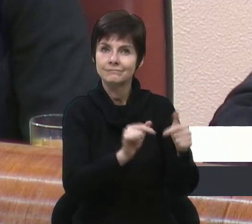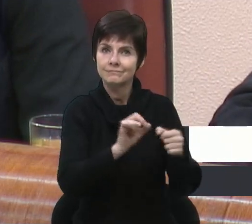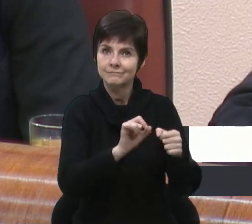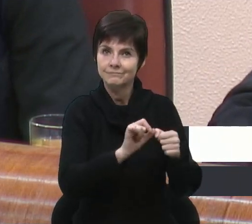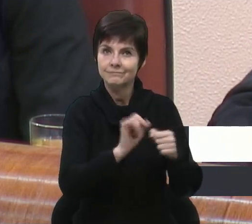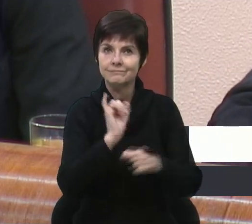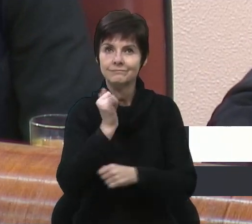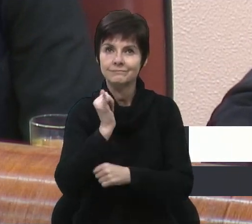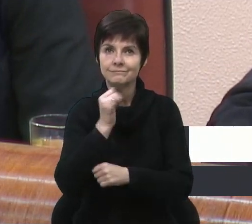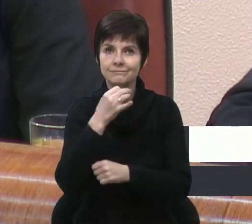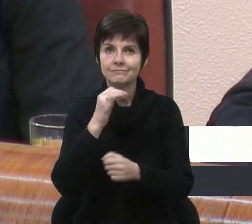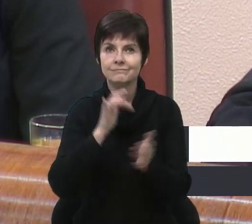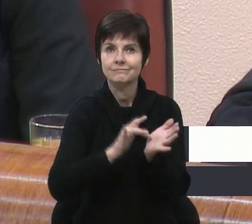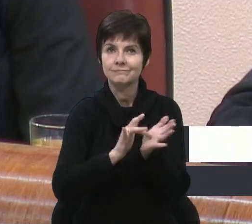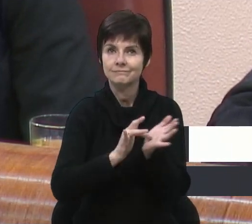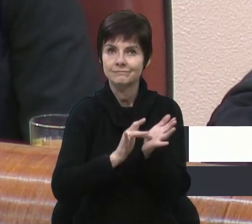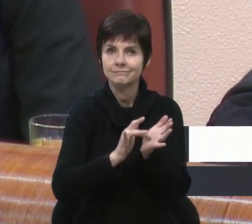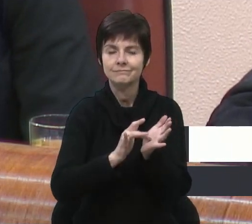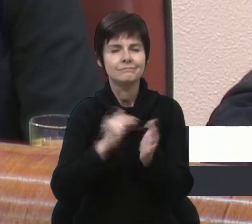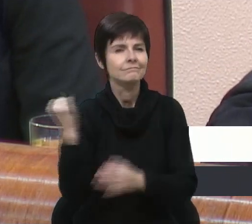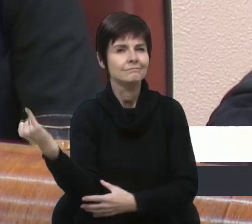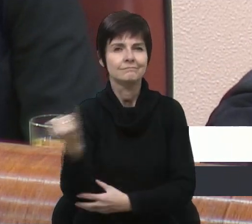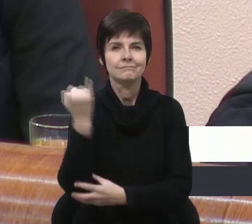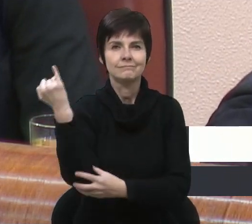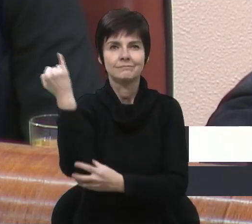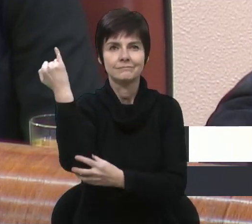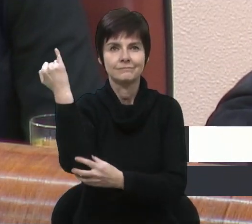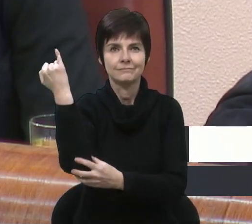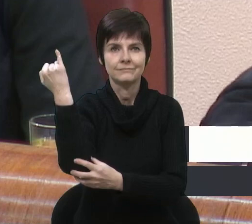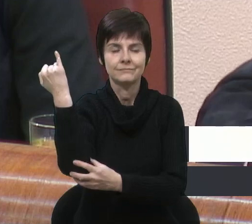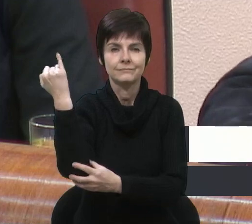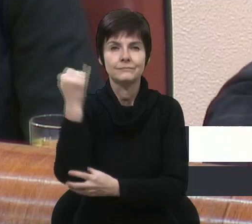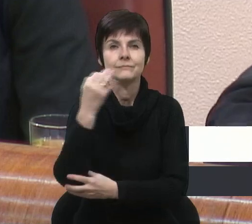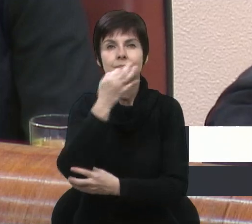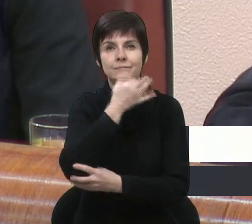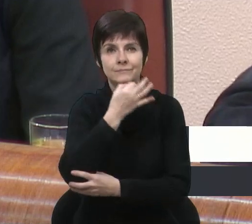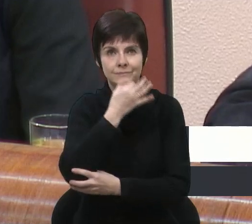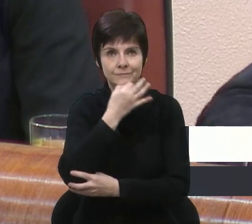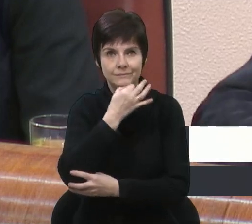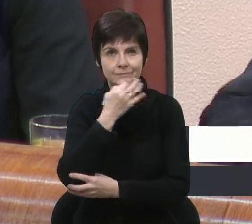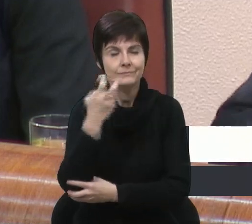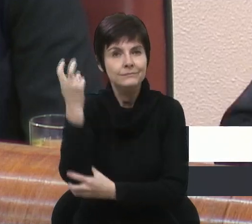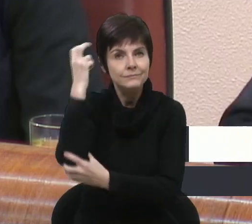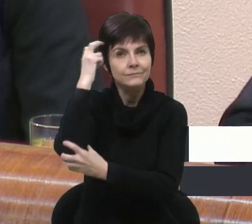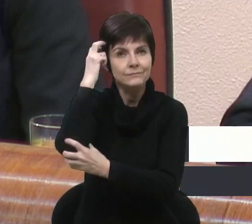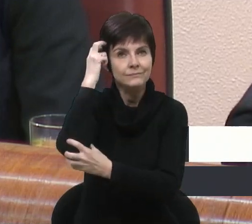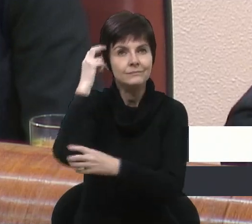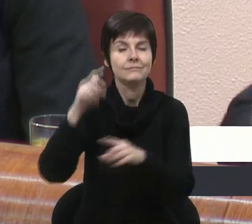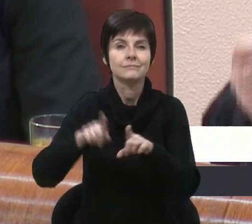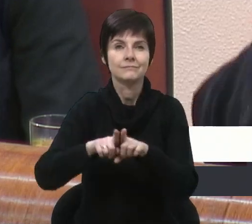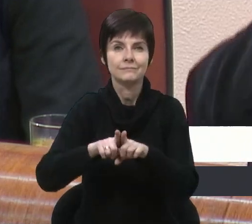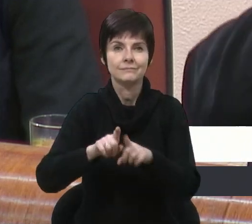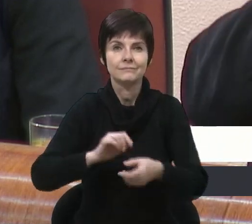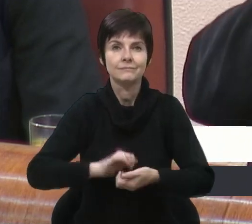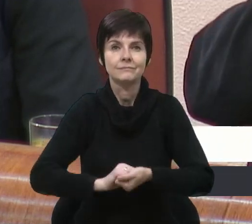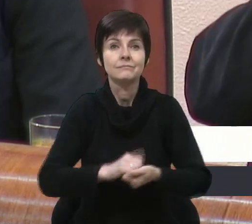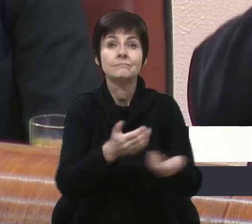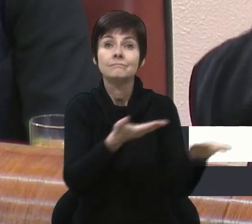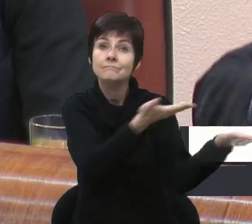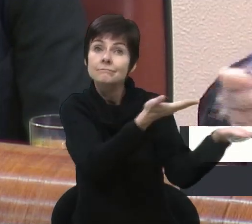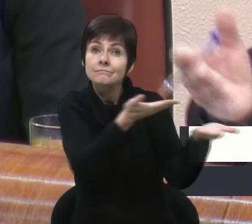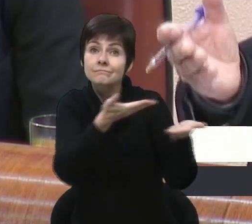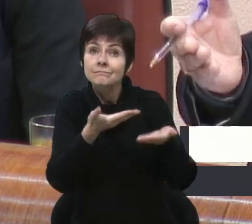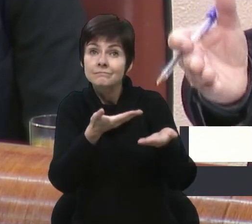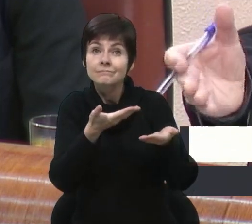Falso. Isso é importante para a nossa cidade, para a nossa cultura. Então, agora convido todos